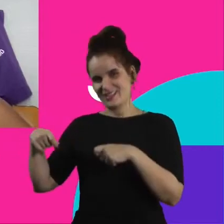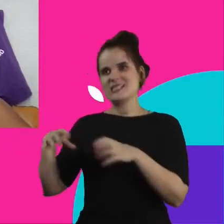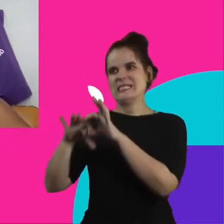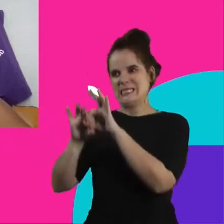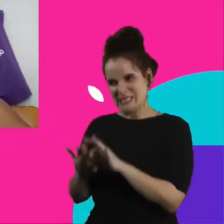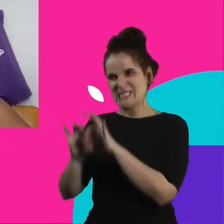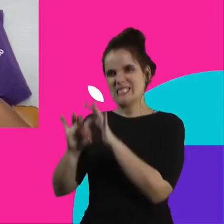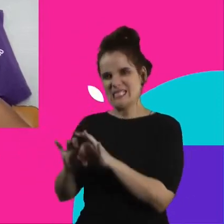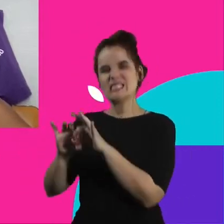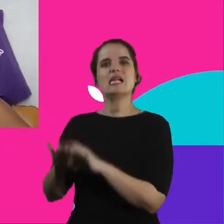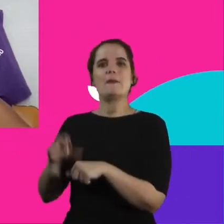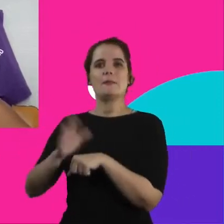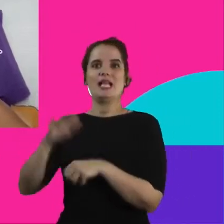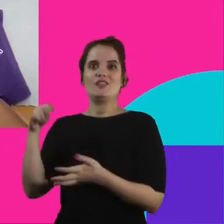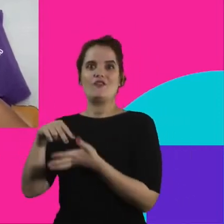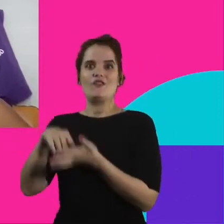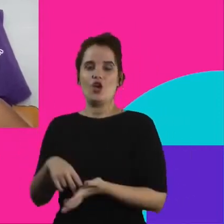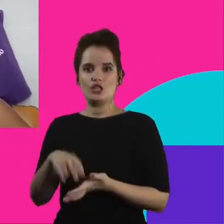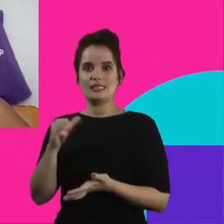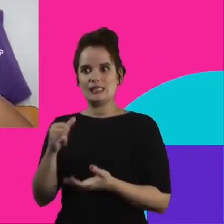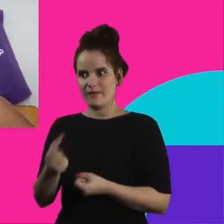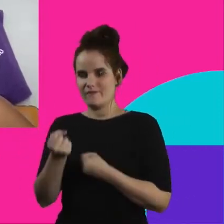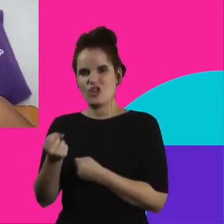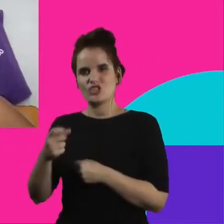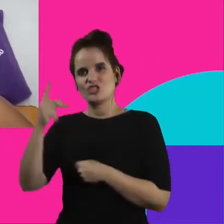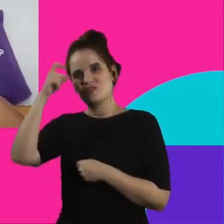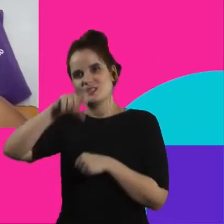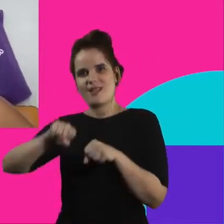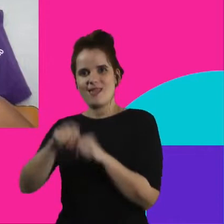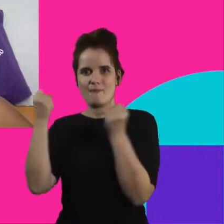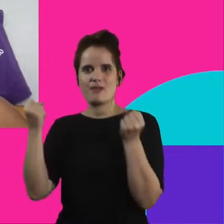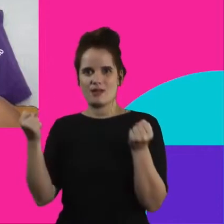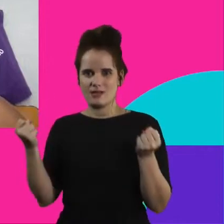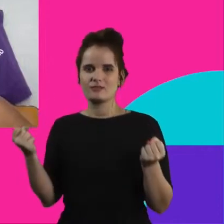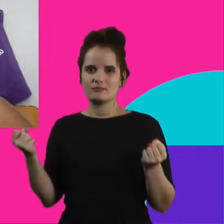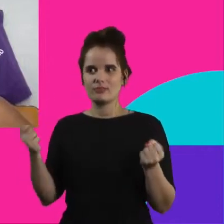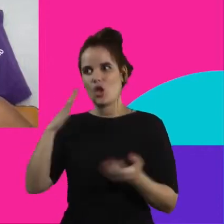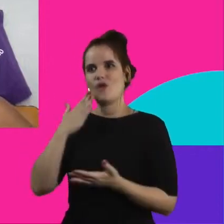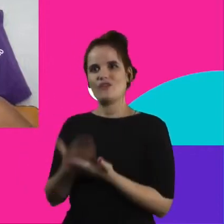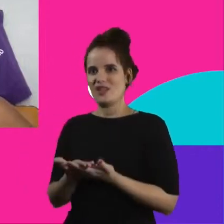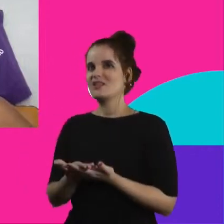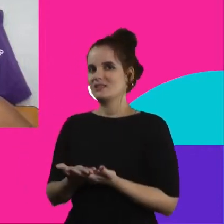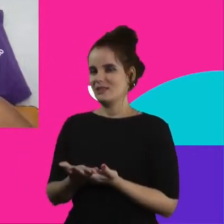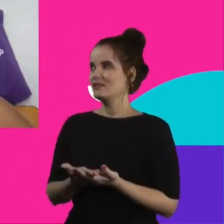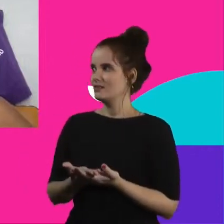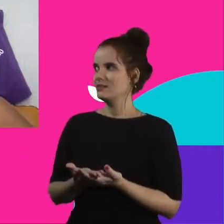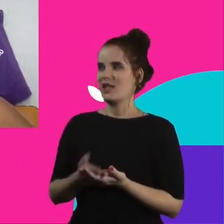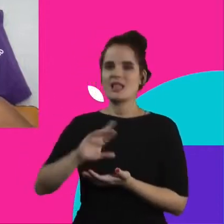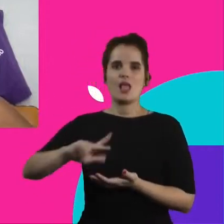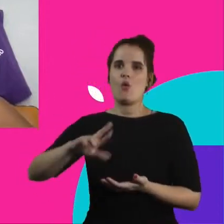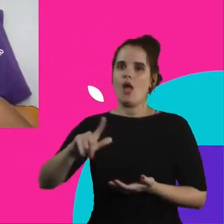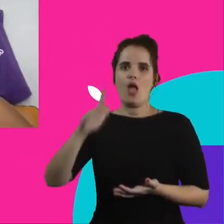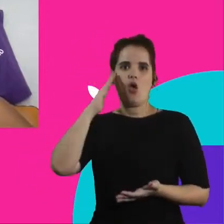resiliente ela vai ser, né? Vai ser difícil quebrar essa confiança, que aí não é a confiança